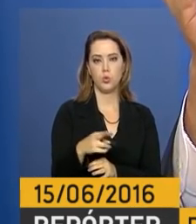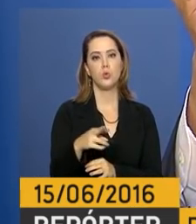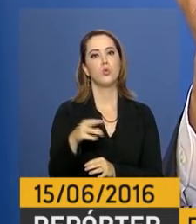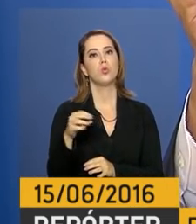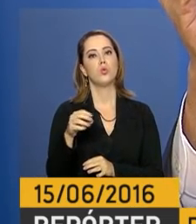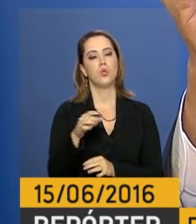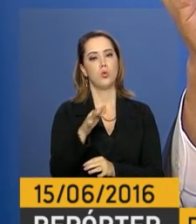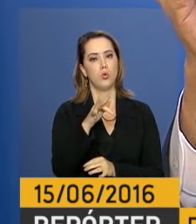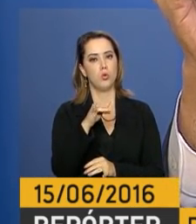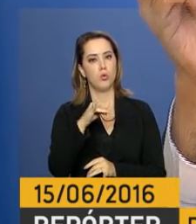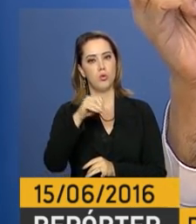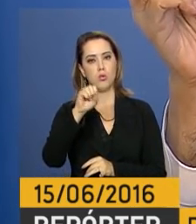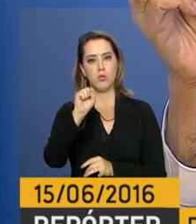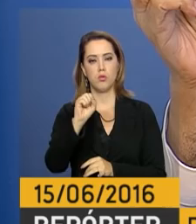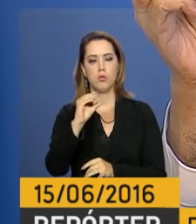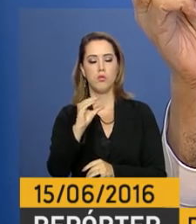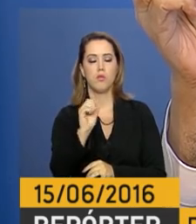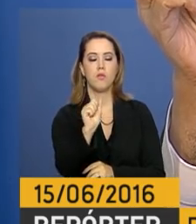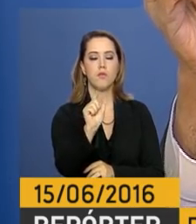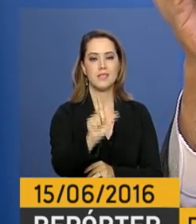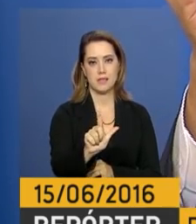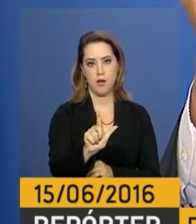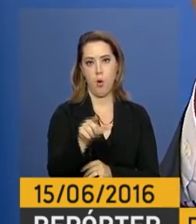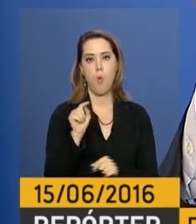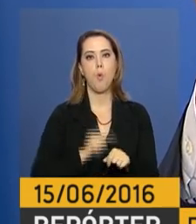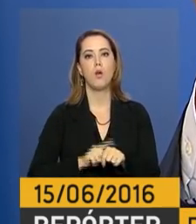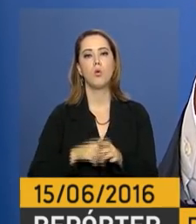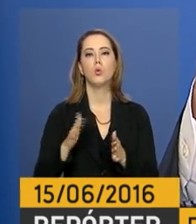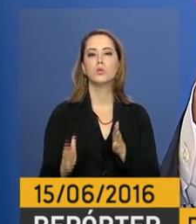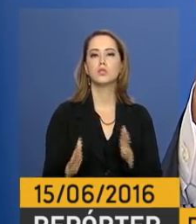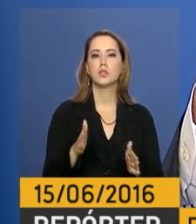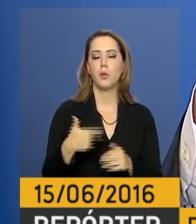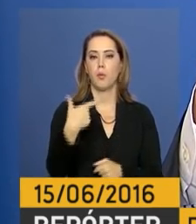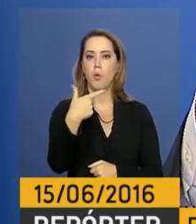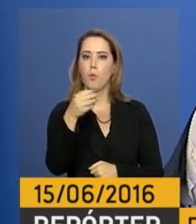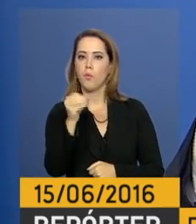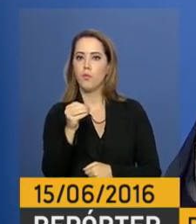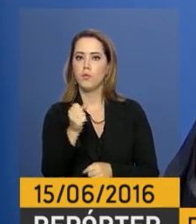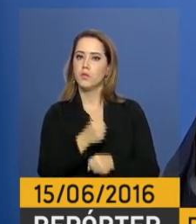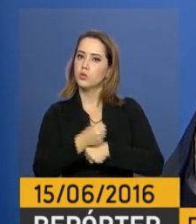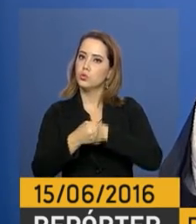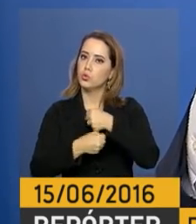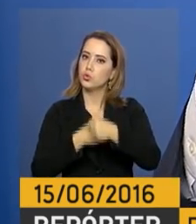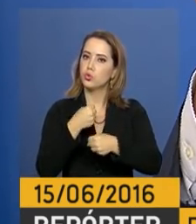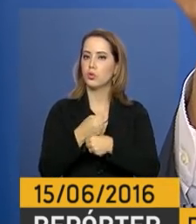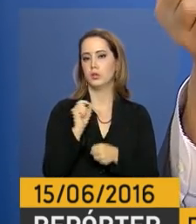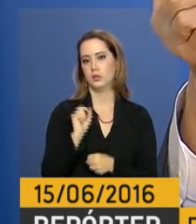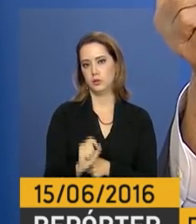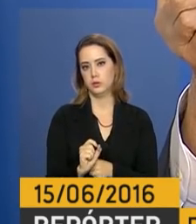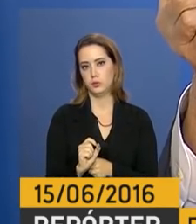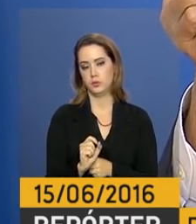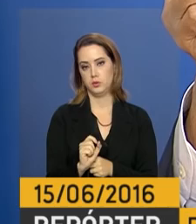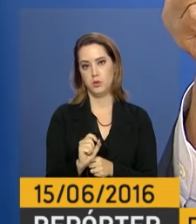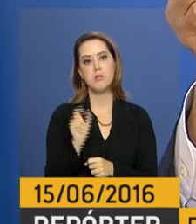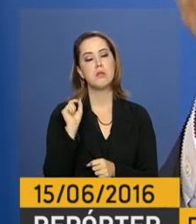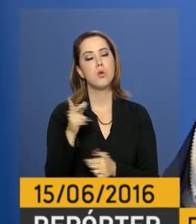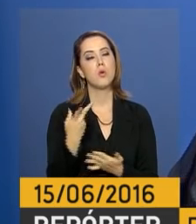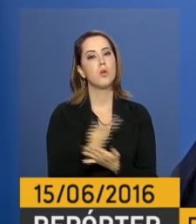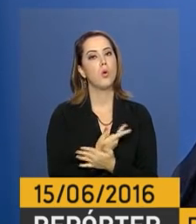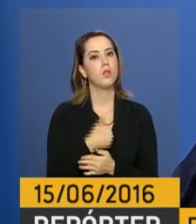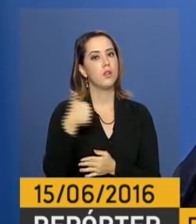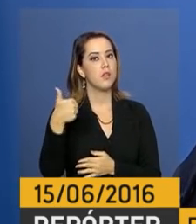duração é 20 anos. H, sendo que no 10º